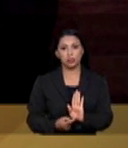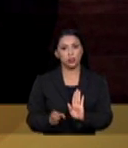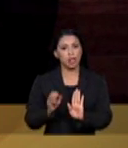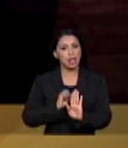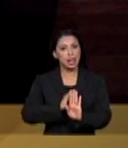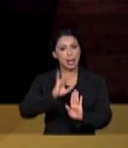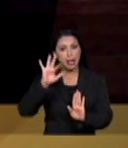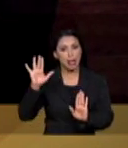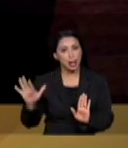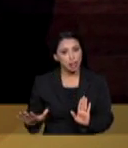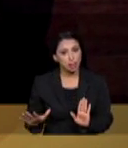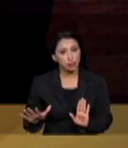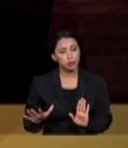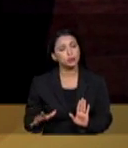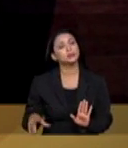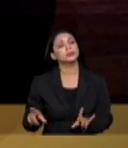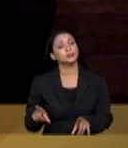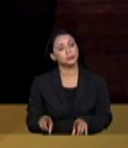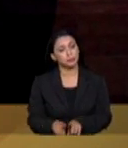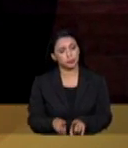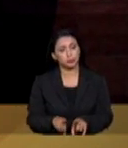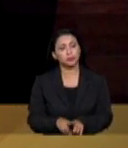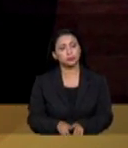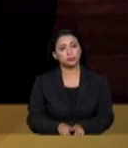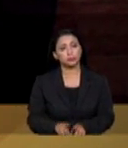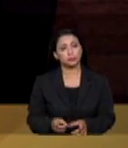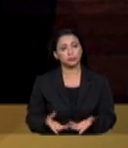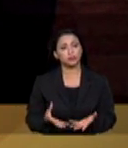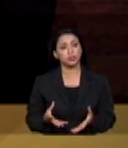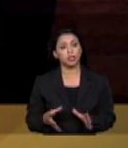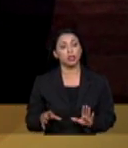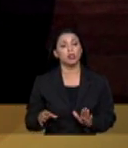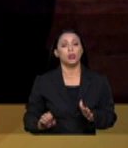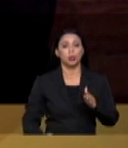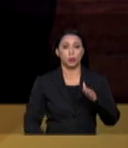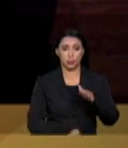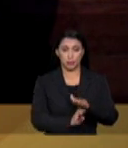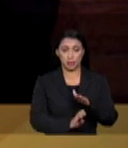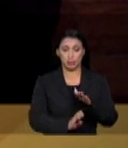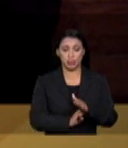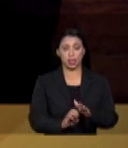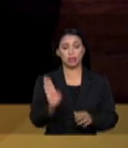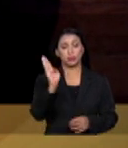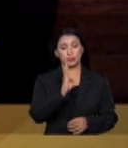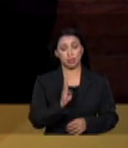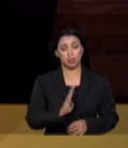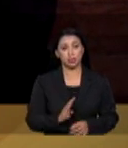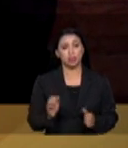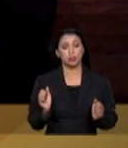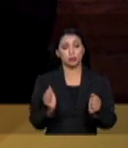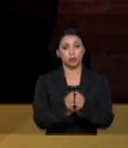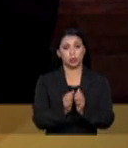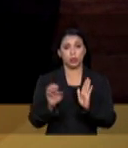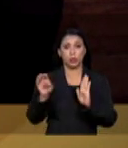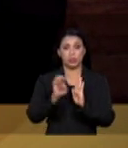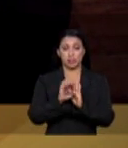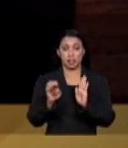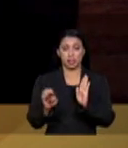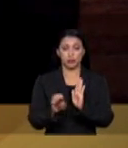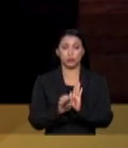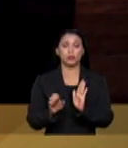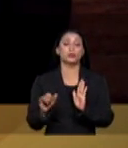estou ainda mais nítida a postura integracionista do estado brasileiro com o estatuto do